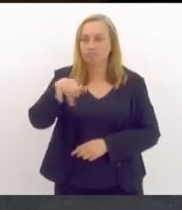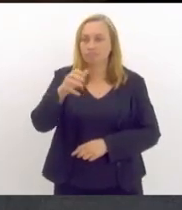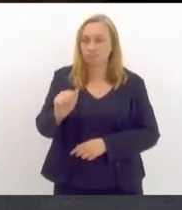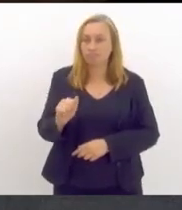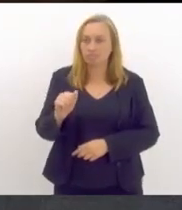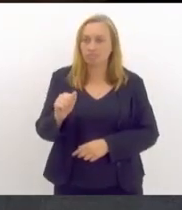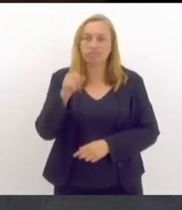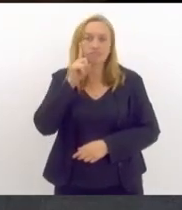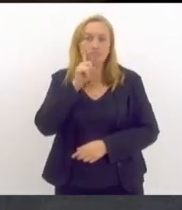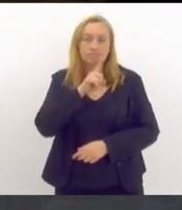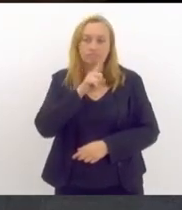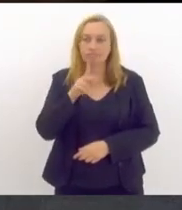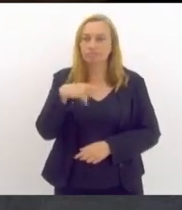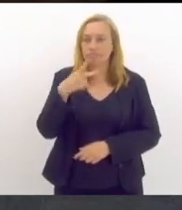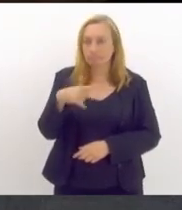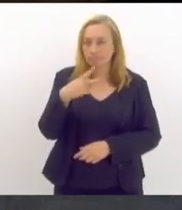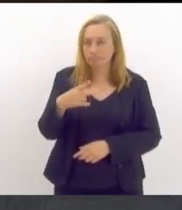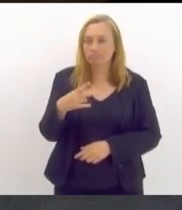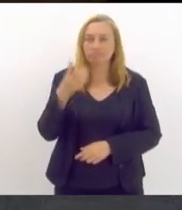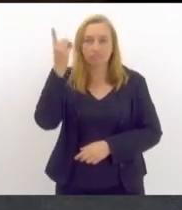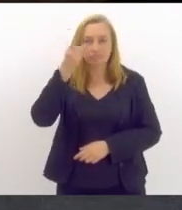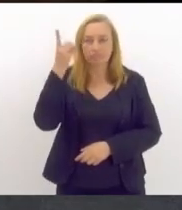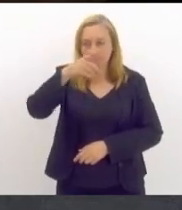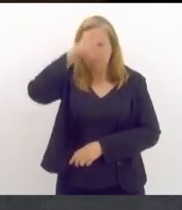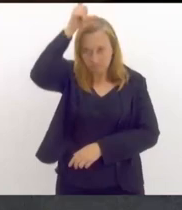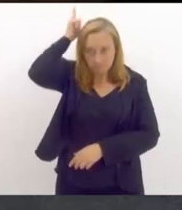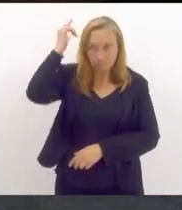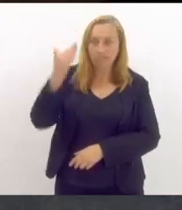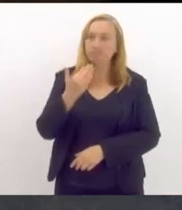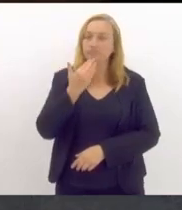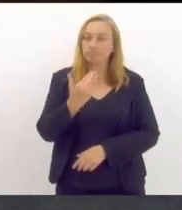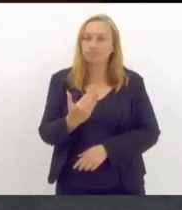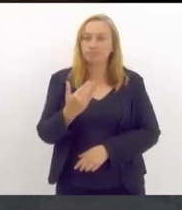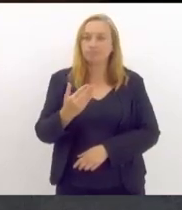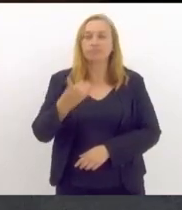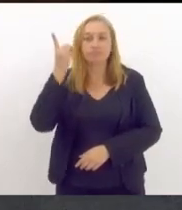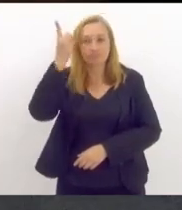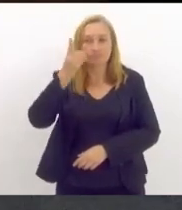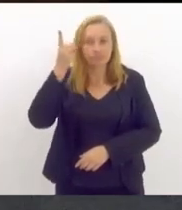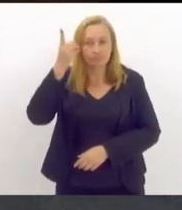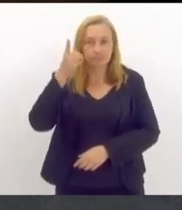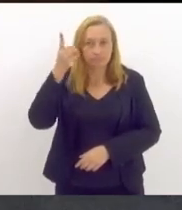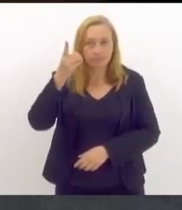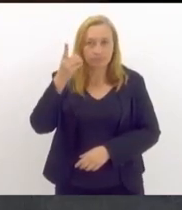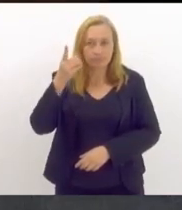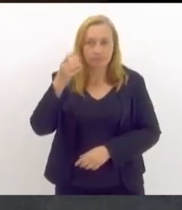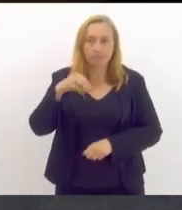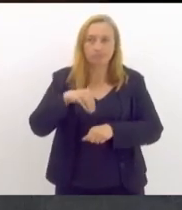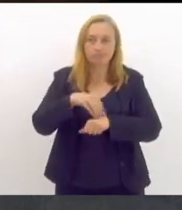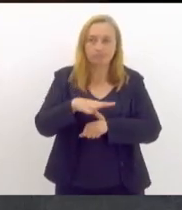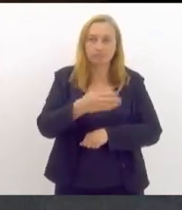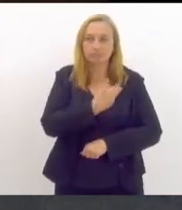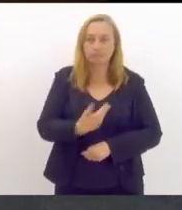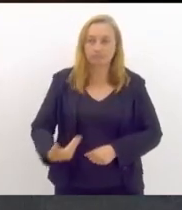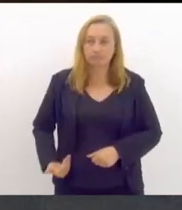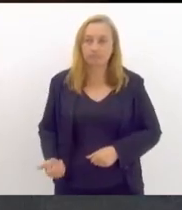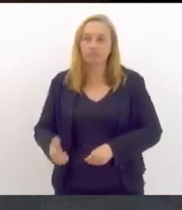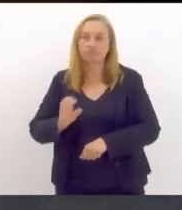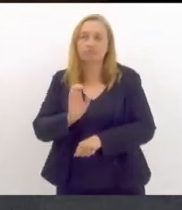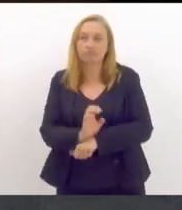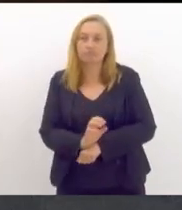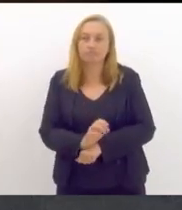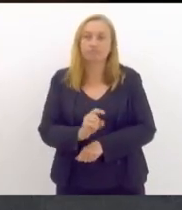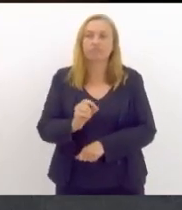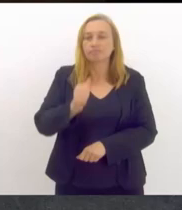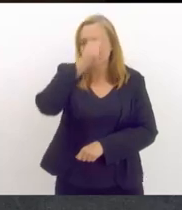fruto da fala do deputado Luiz Paulo solicitar o deputado que de alguma forma indica o governo do estado as prefeituras